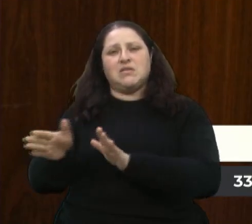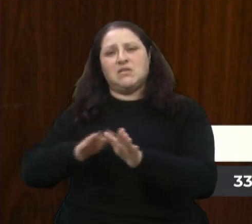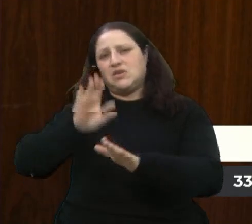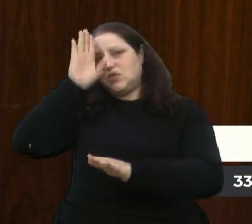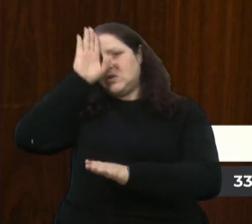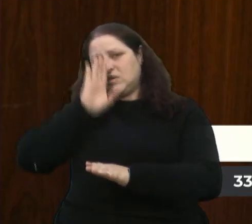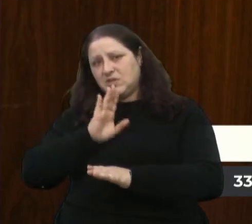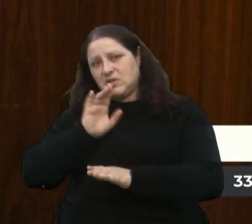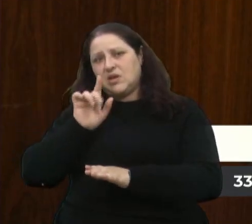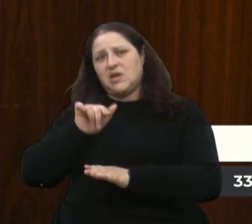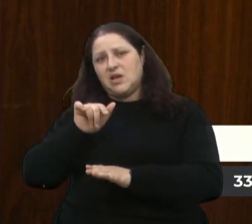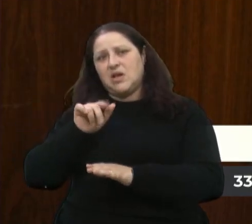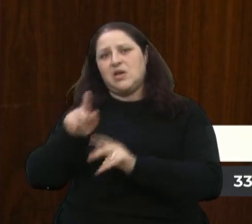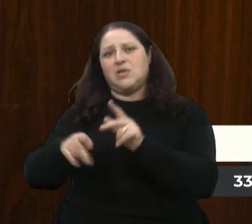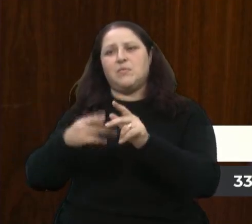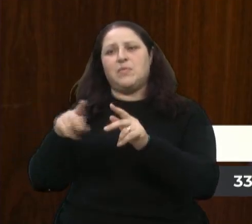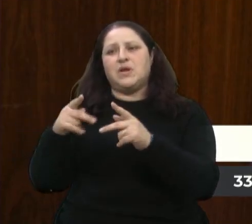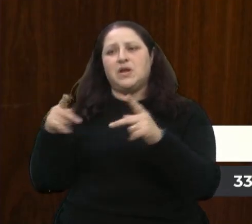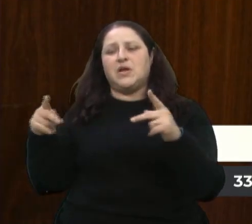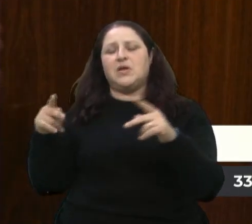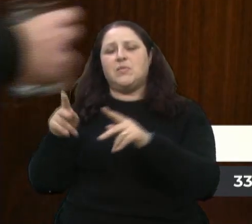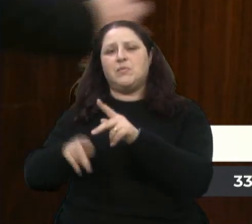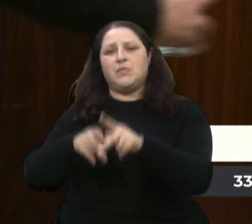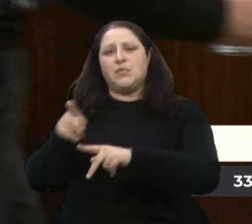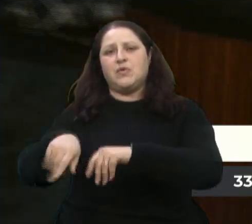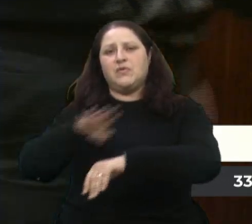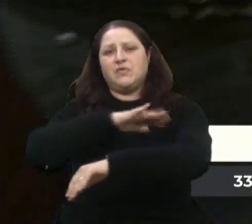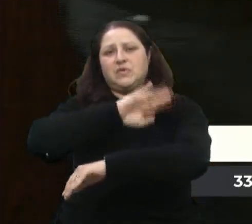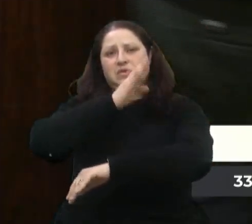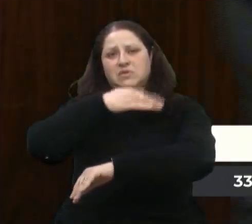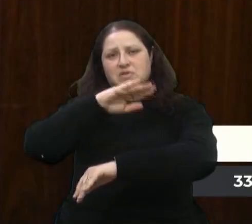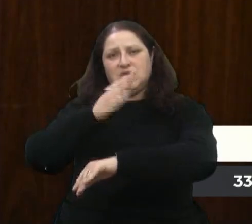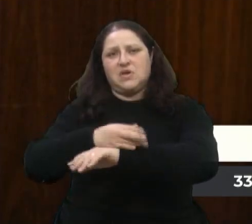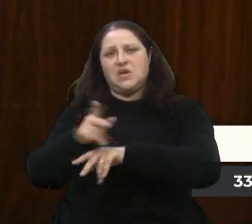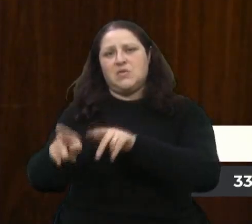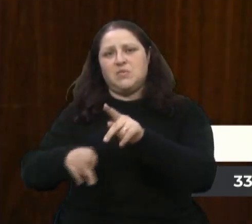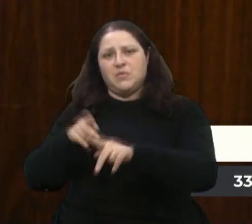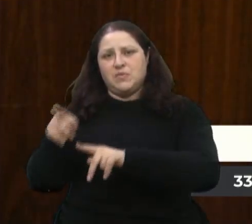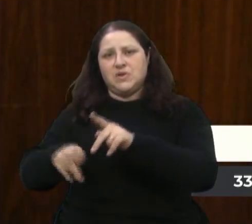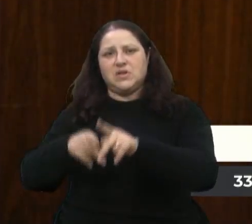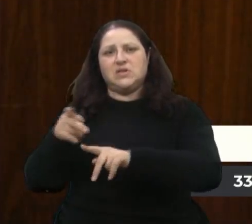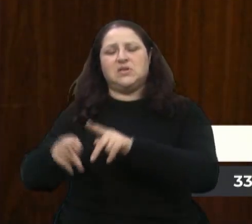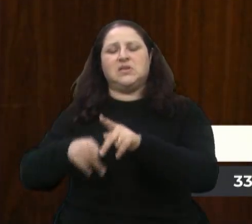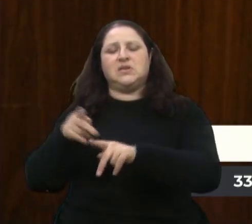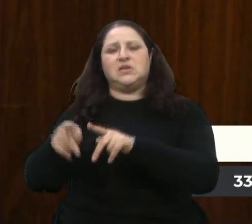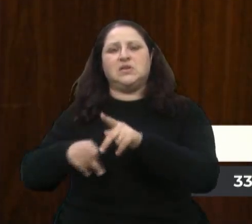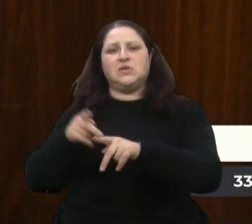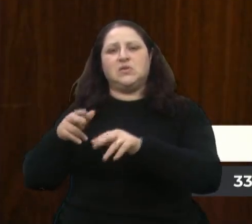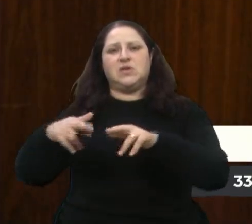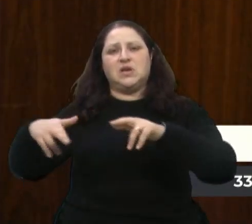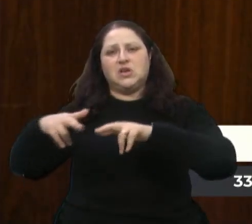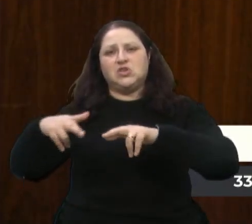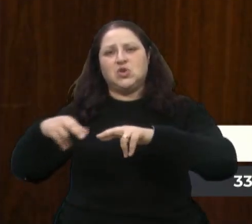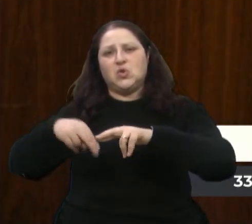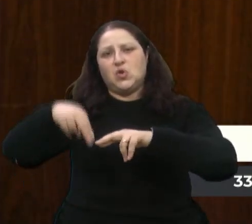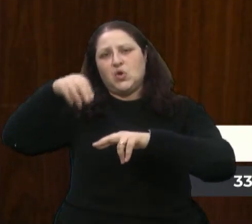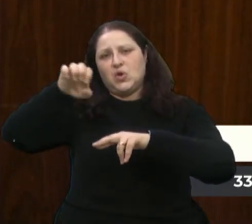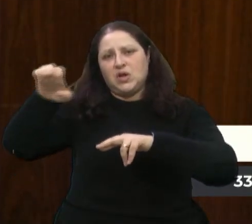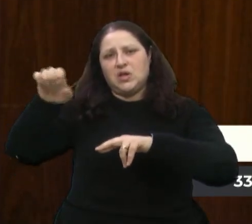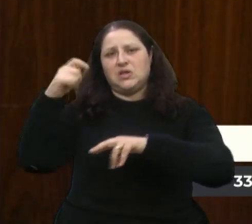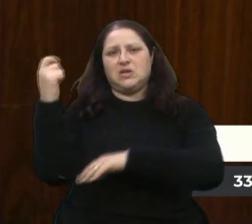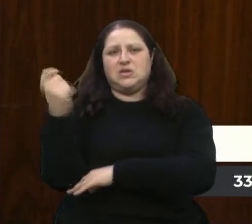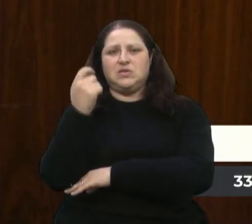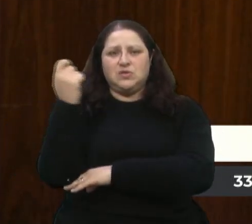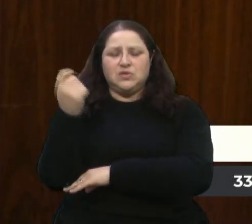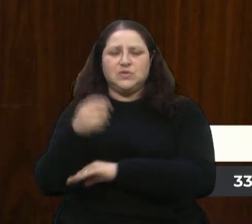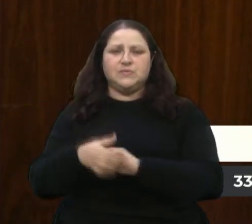e que será para a população da Serra Gaúcha, para a população da região nordeste do Rio Grande do